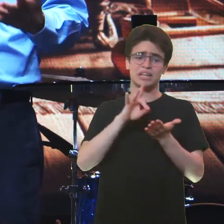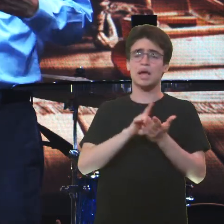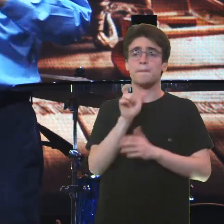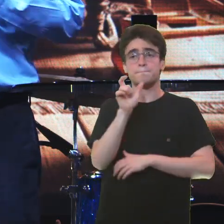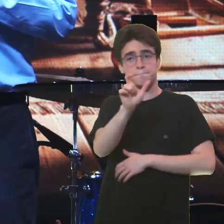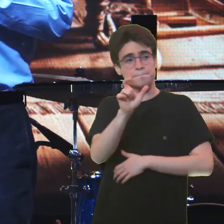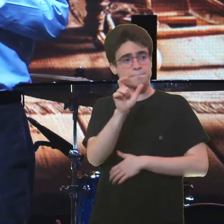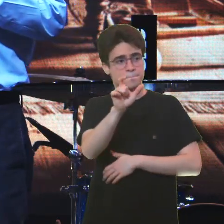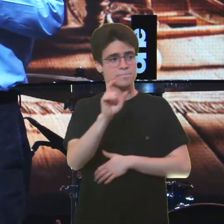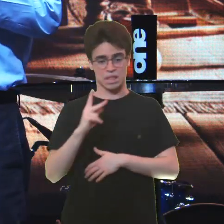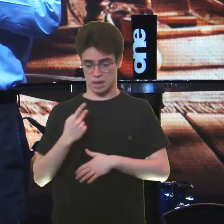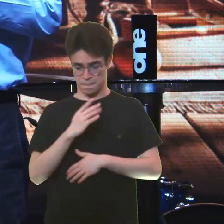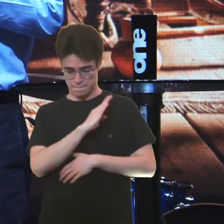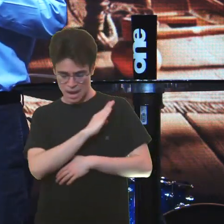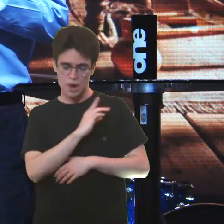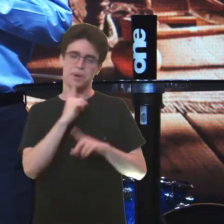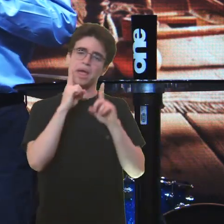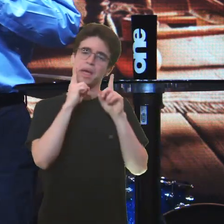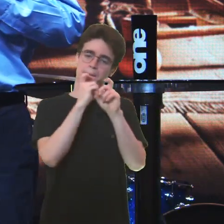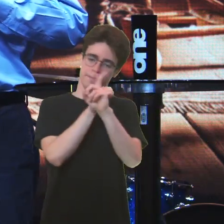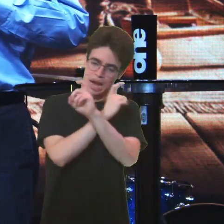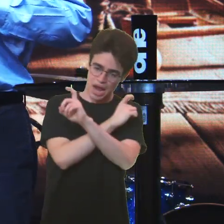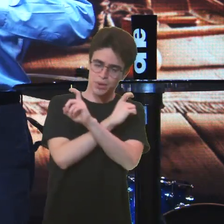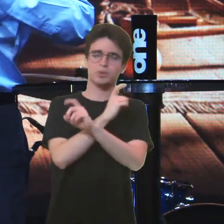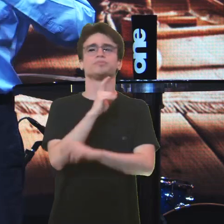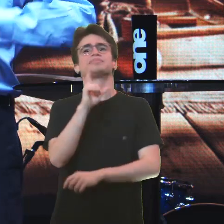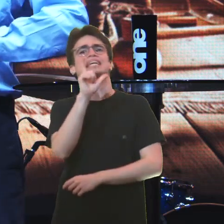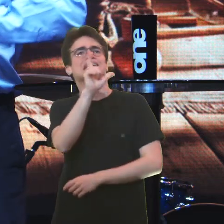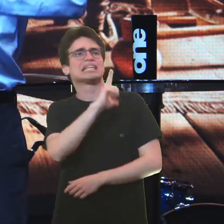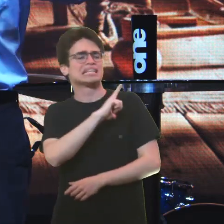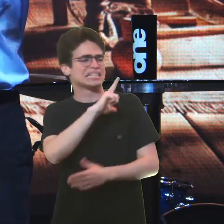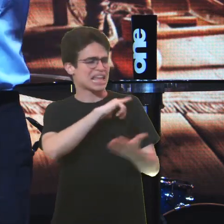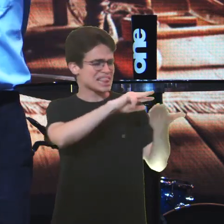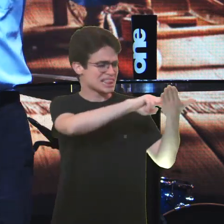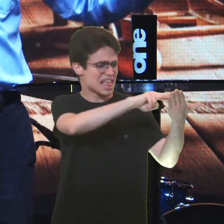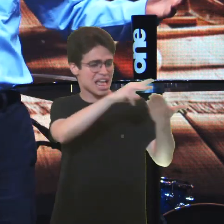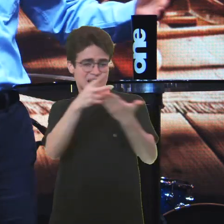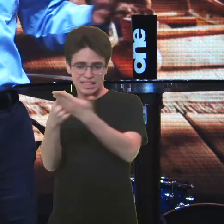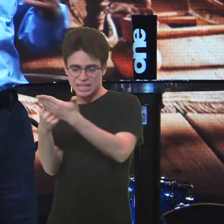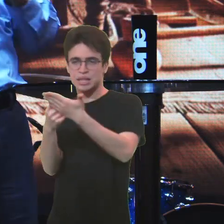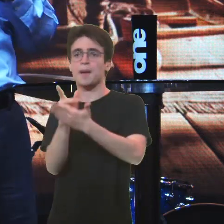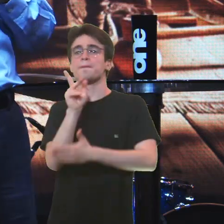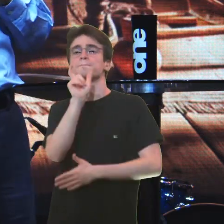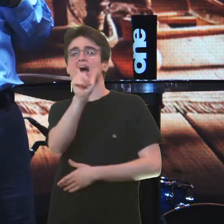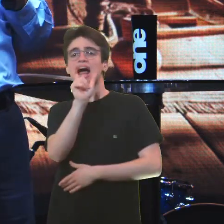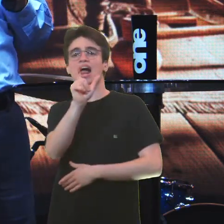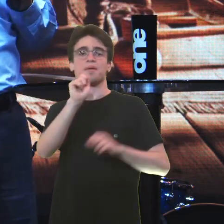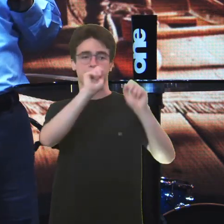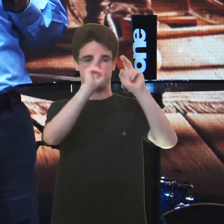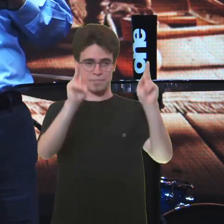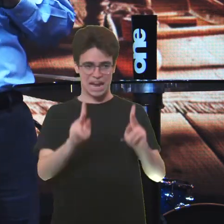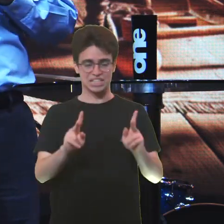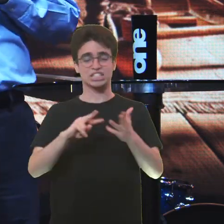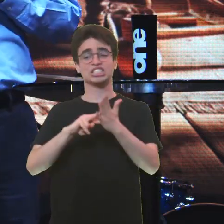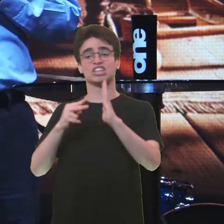como paz E nós sabemos que o que é traduzido como paz en el hebreo es la palabra shalom. é a palavra